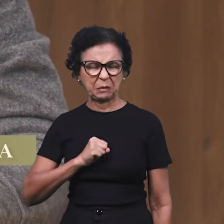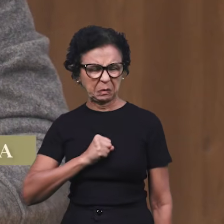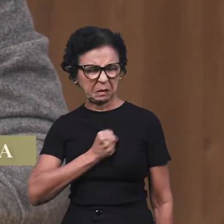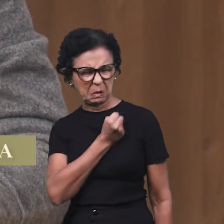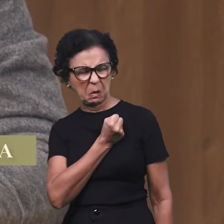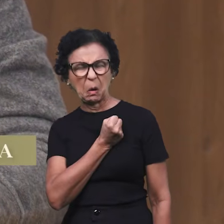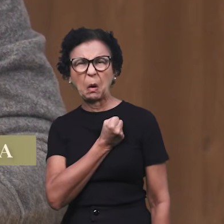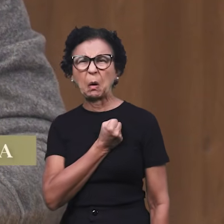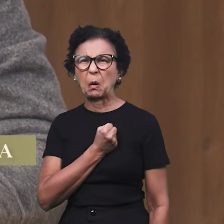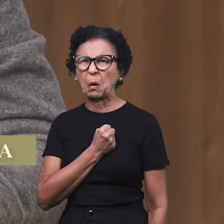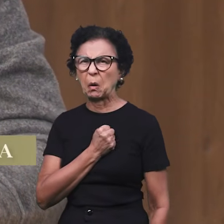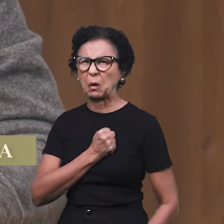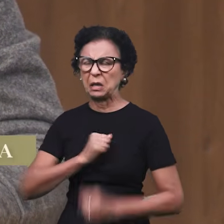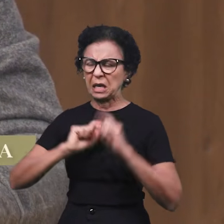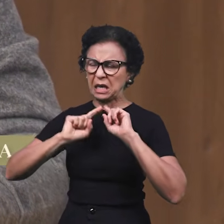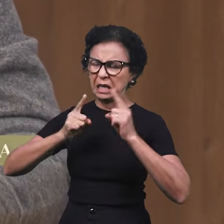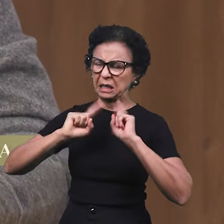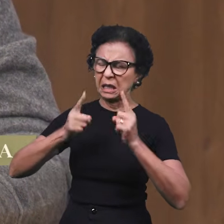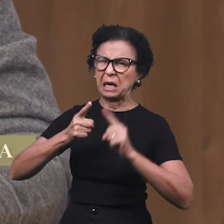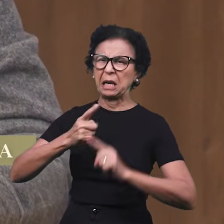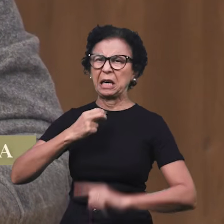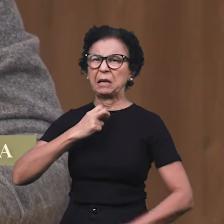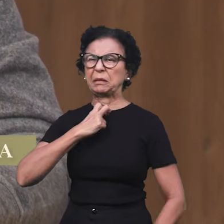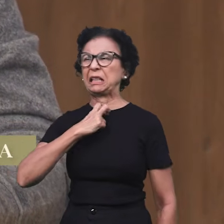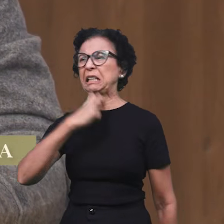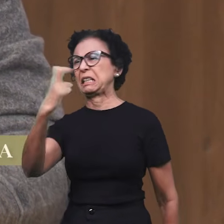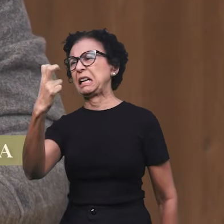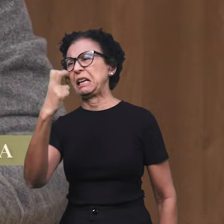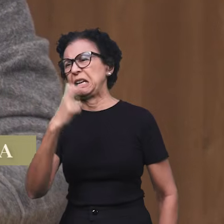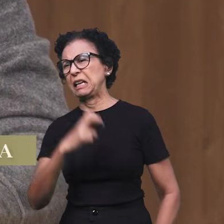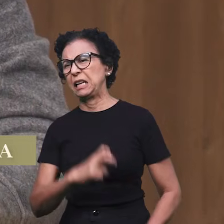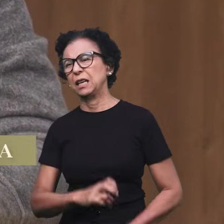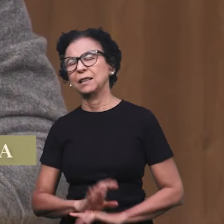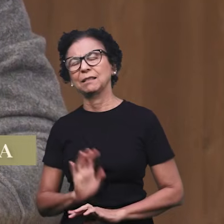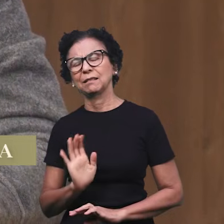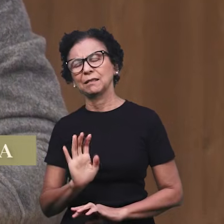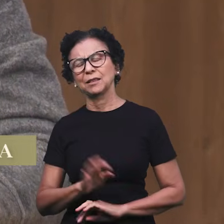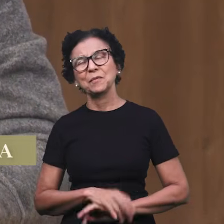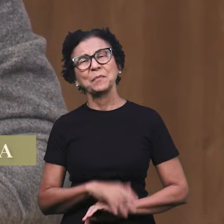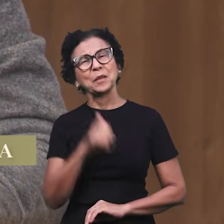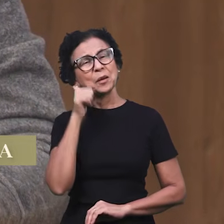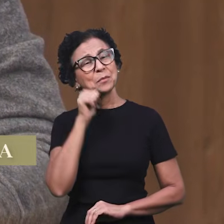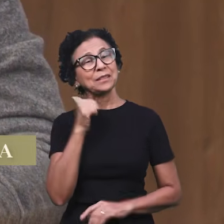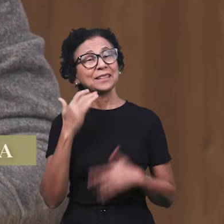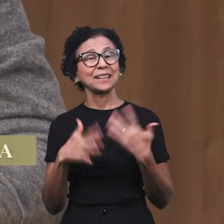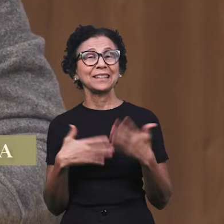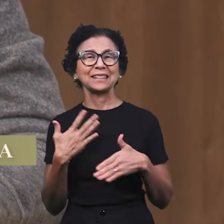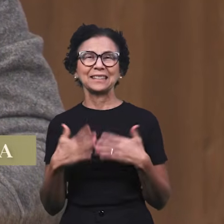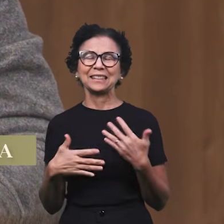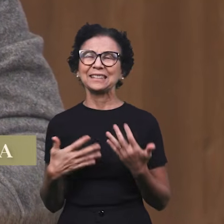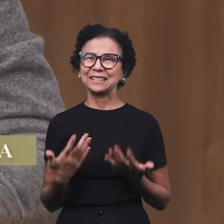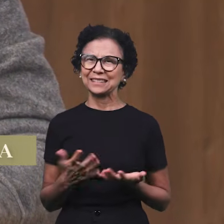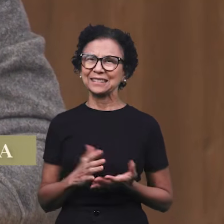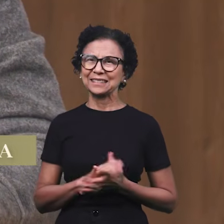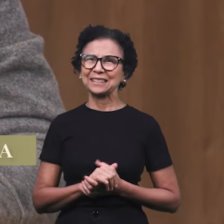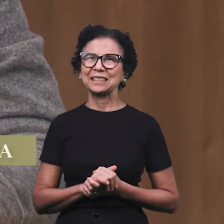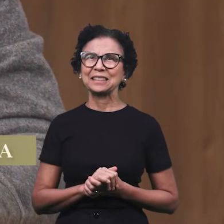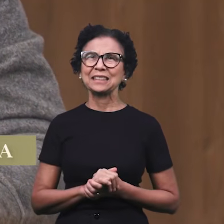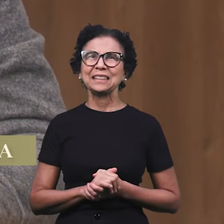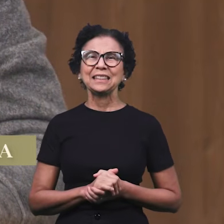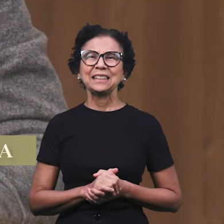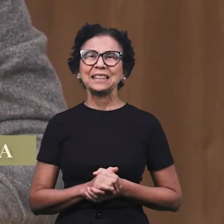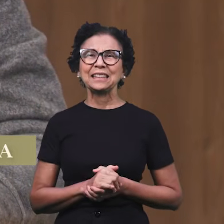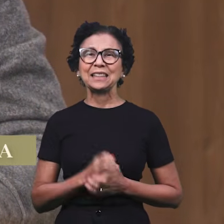ela procura ser alegre. É tão bom uma casa, né? Quando a mãe tá alegre, quando a mãe tá feliz, isso é tão bom. Então, ou seja, Contamina. é